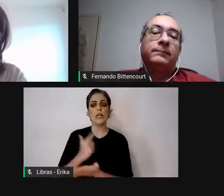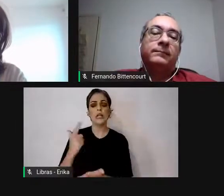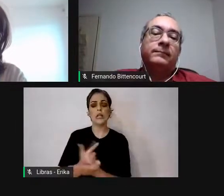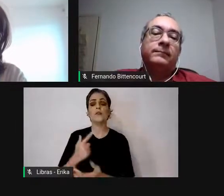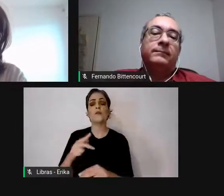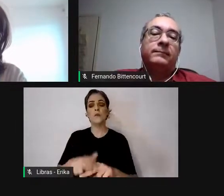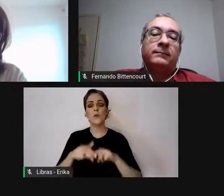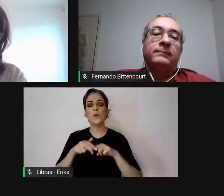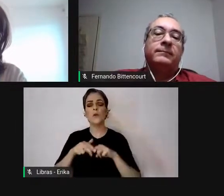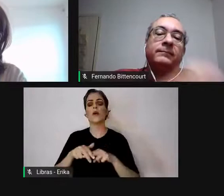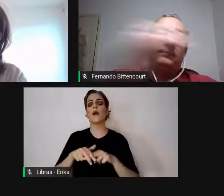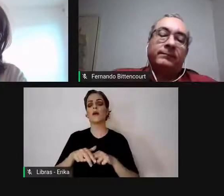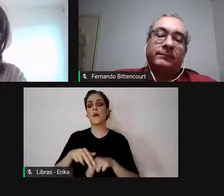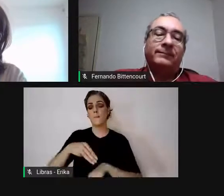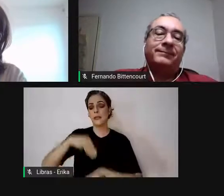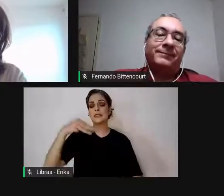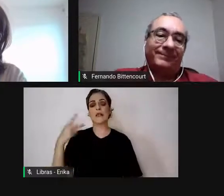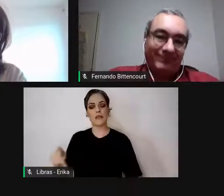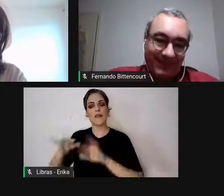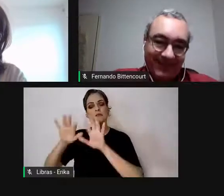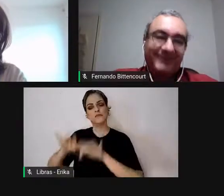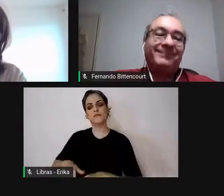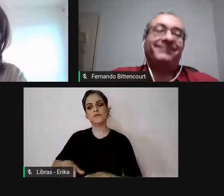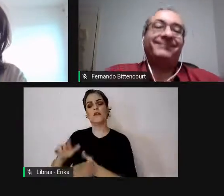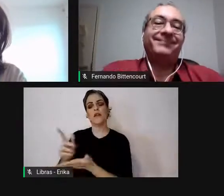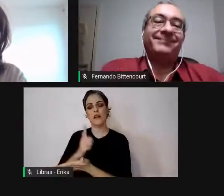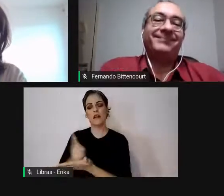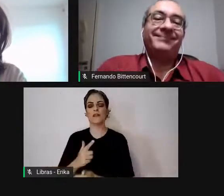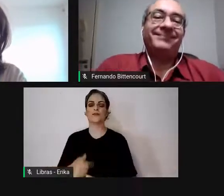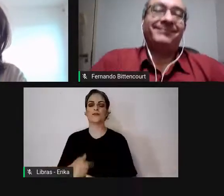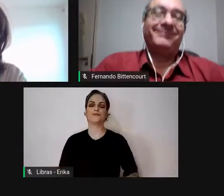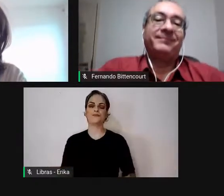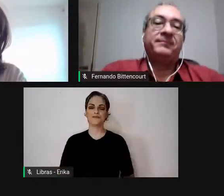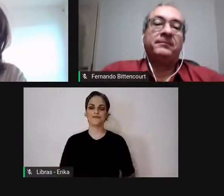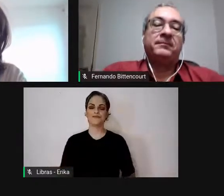programa profissional em Poder Legislativo. Bem-vindo também, Fernando.